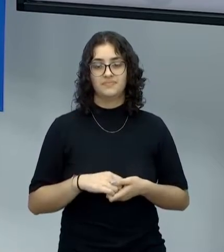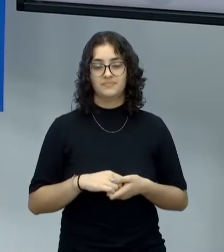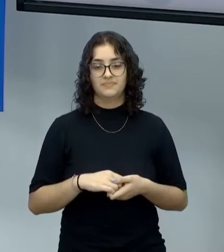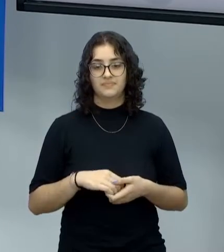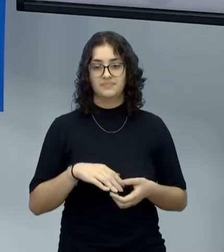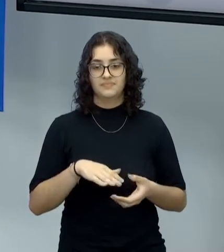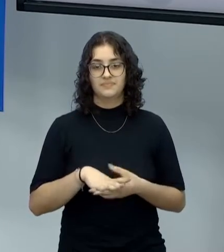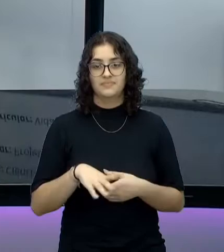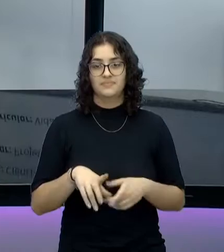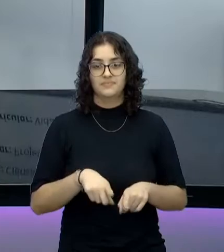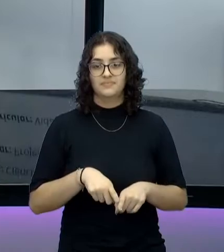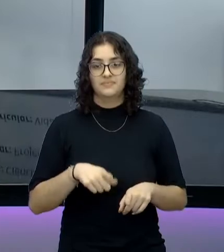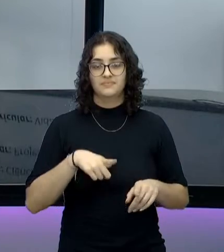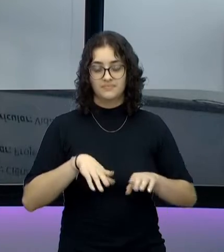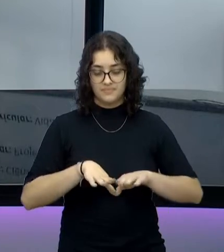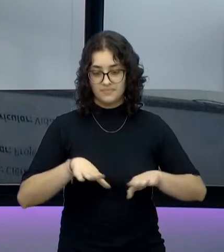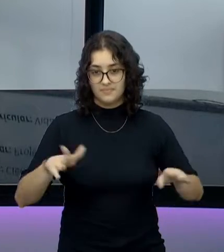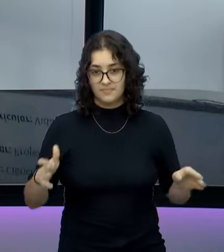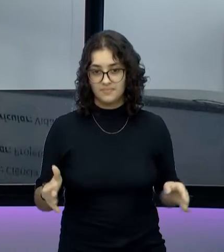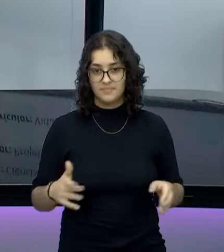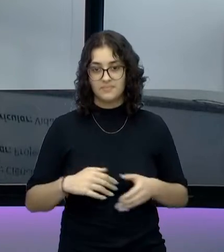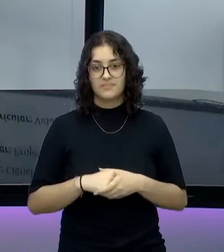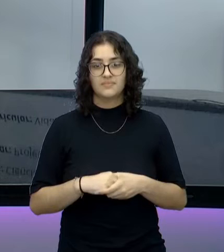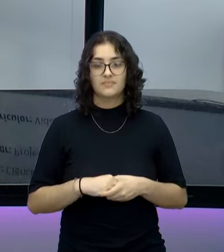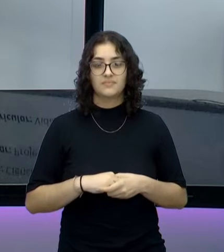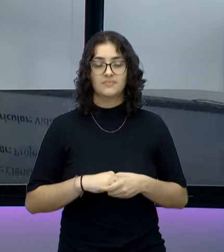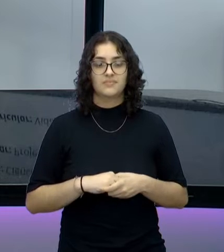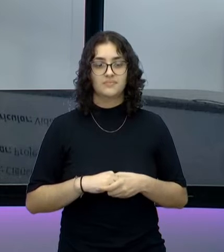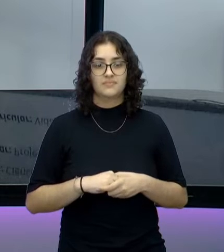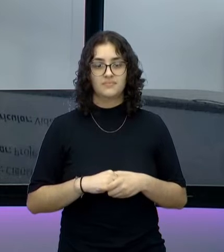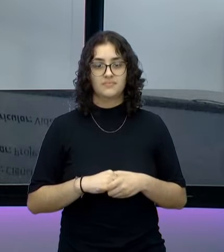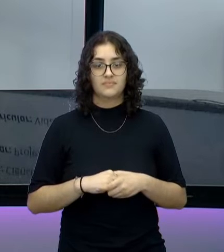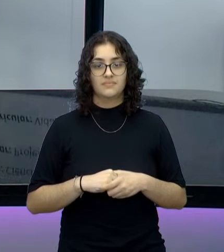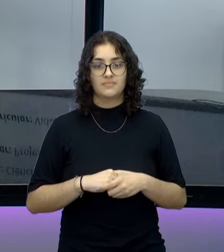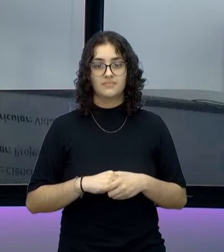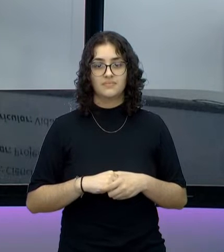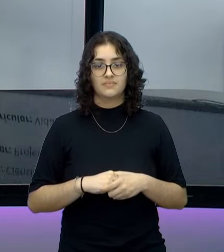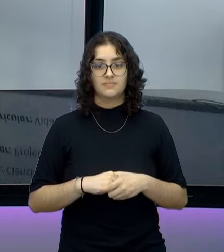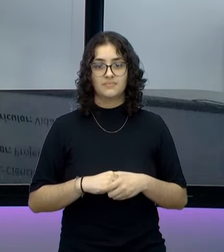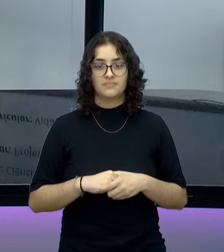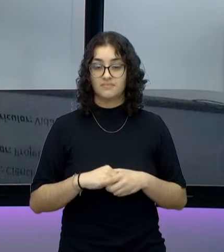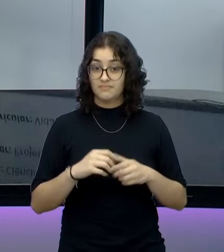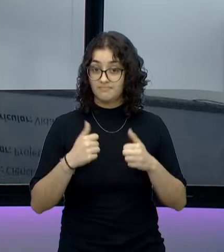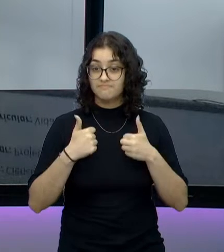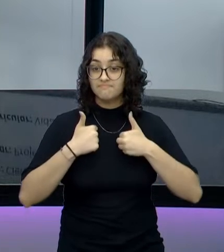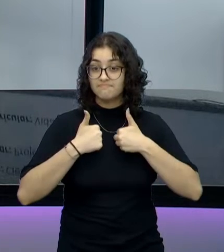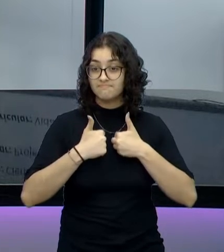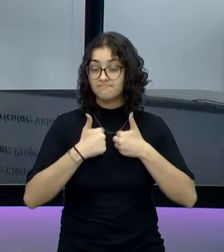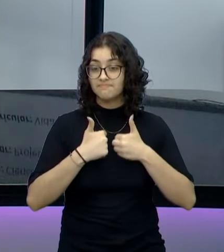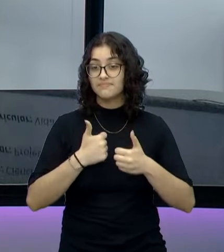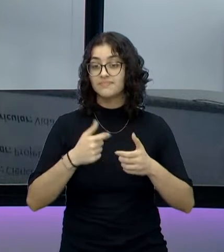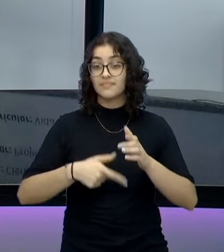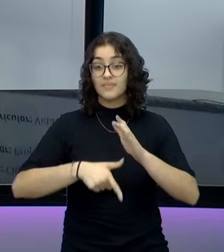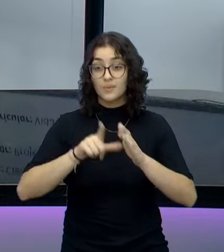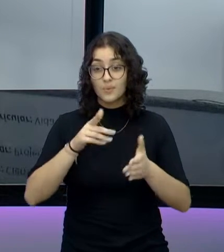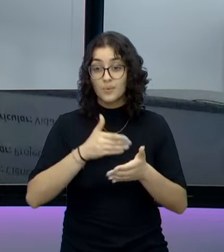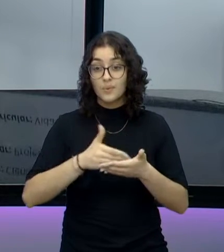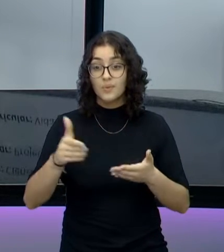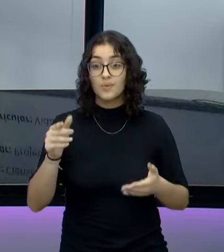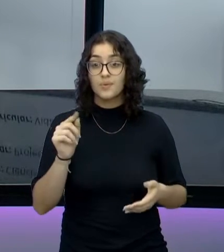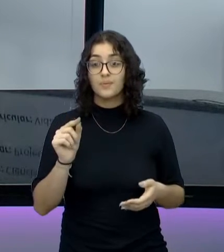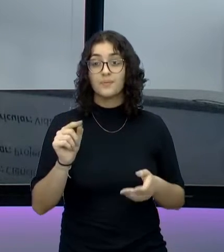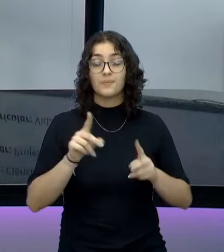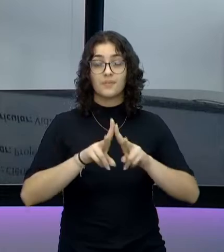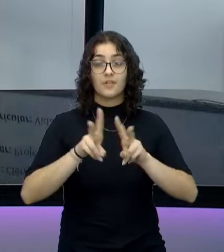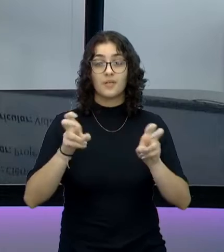tênis, estou aqui com o balcão do Centro de Mídias à minha frente. Joia? E antes de começar, de falar o